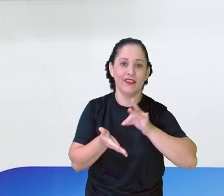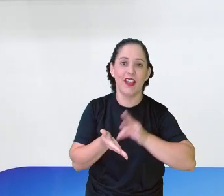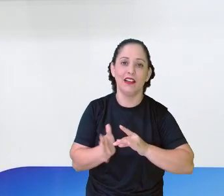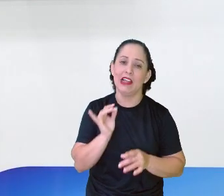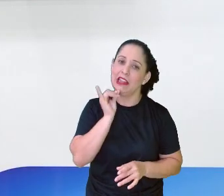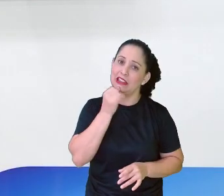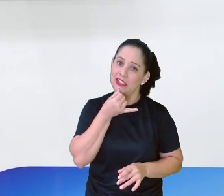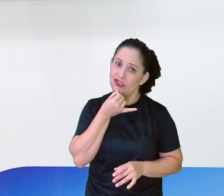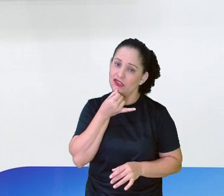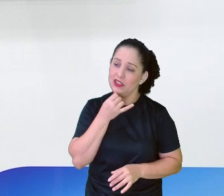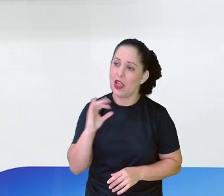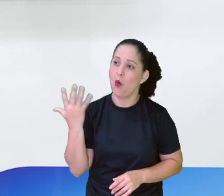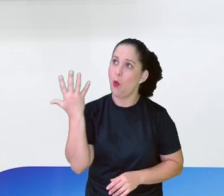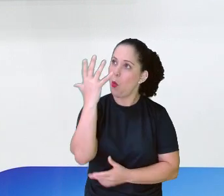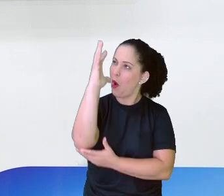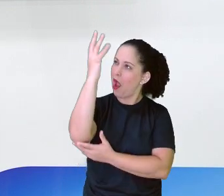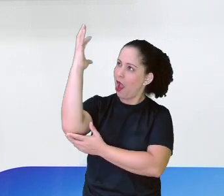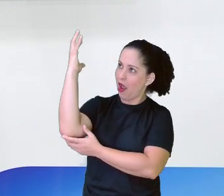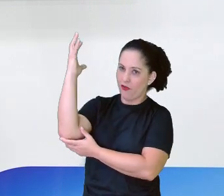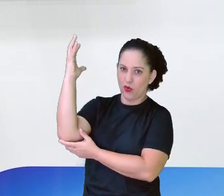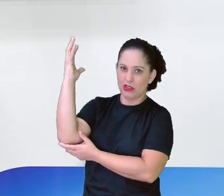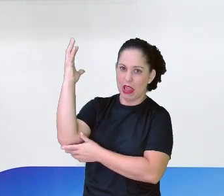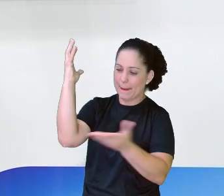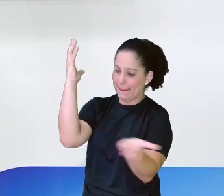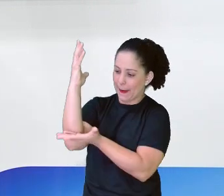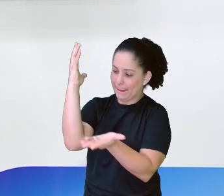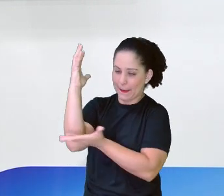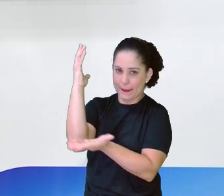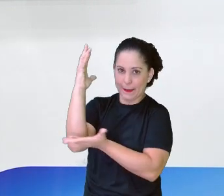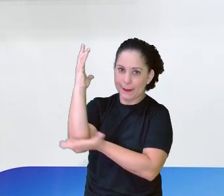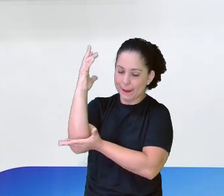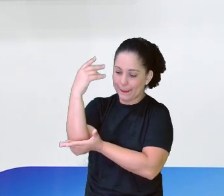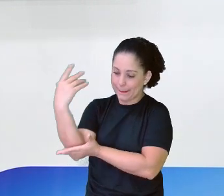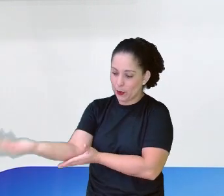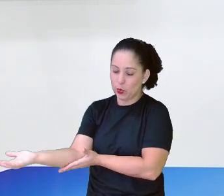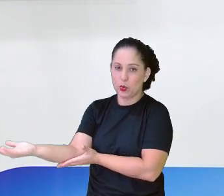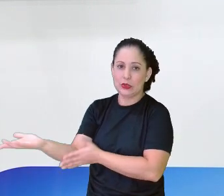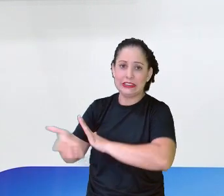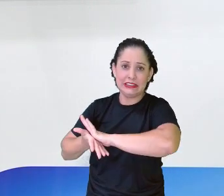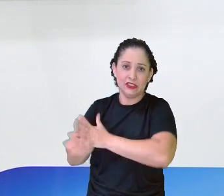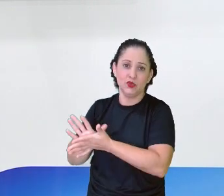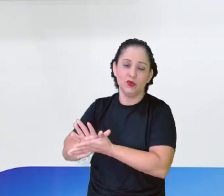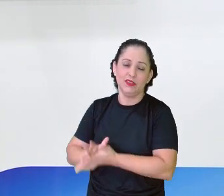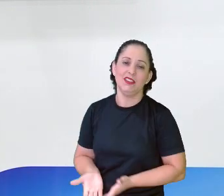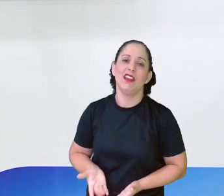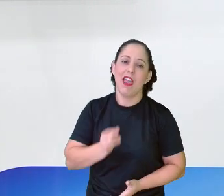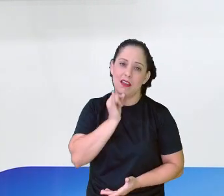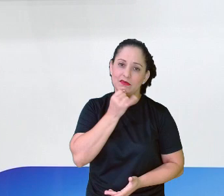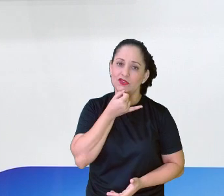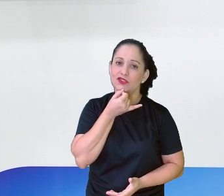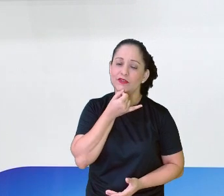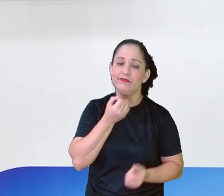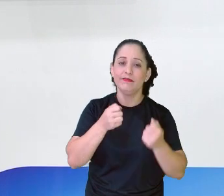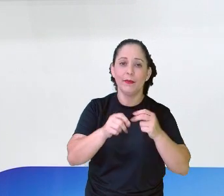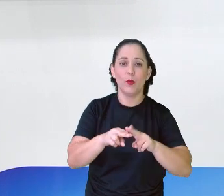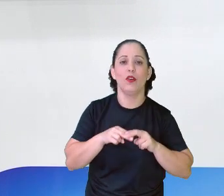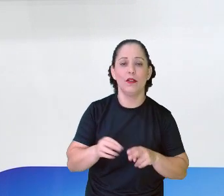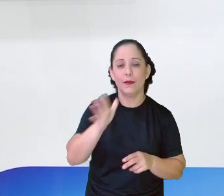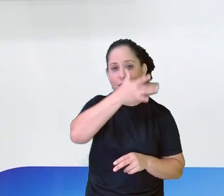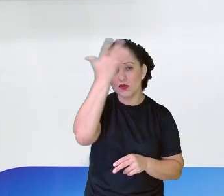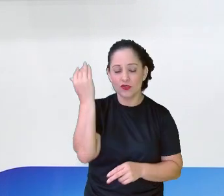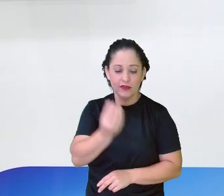árvore centenária sendo derrubada, porque a gente não imagina, porque nós, seres humanos, nós vivemos em casa, né? Casas,